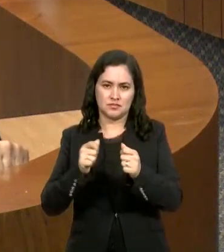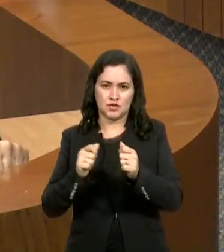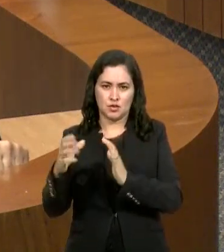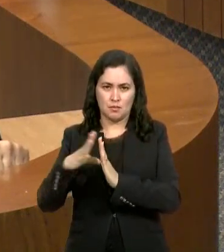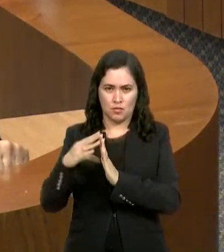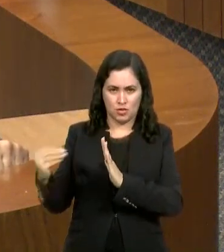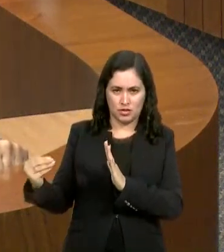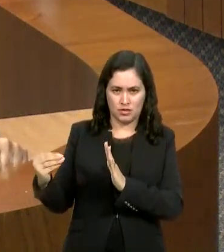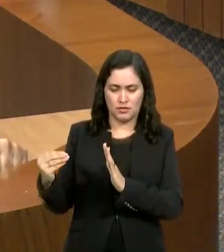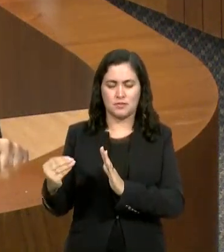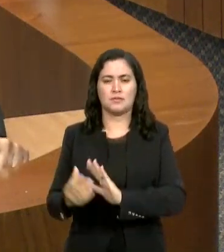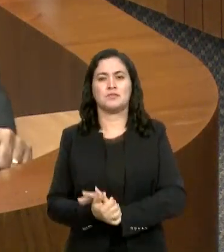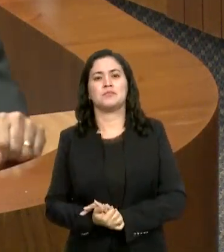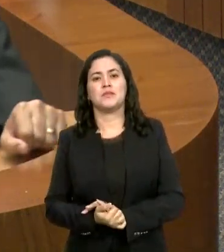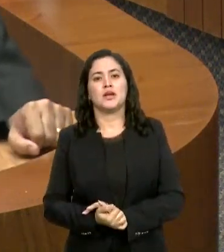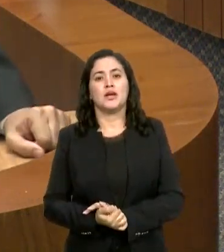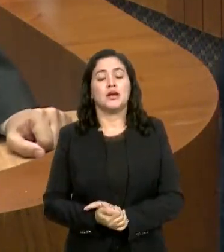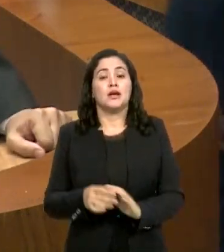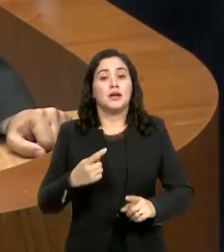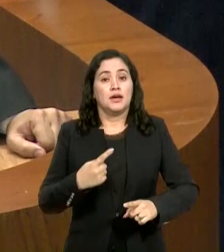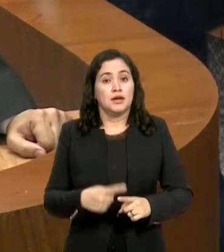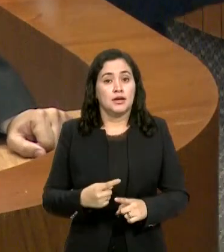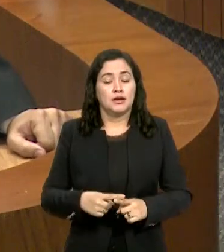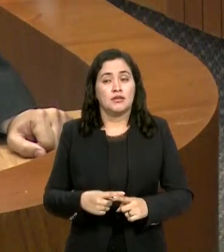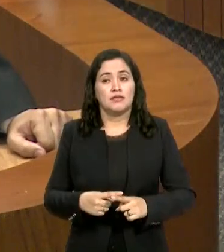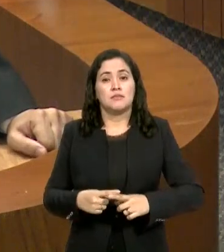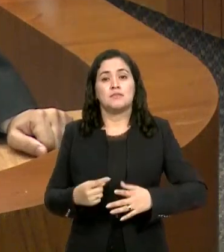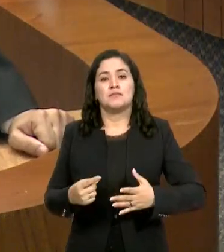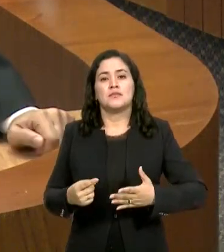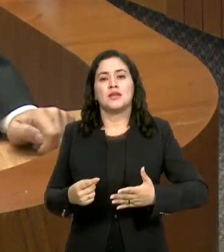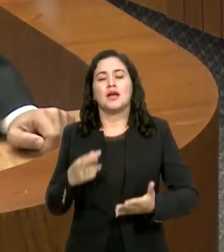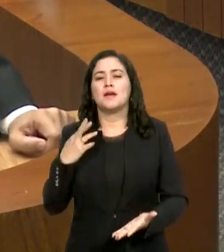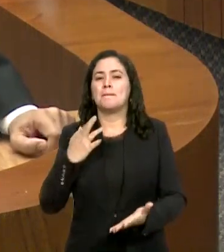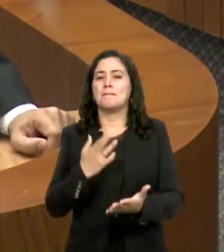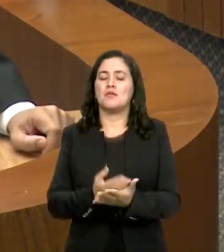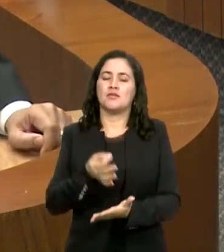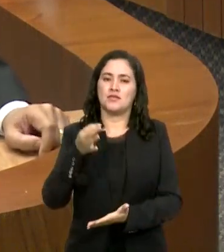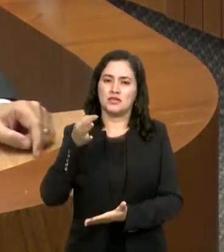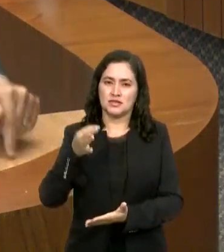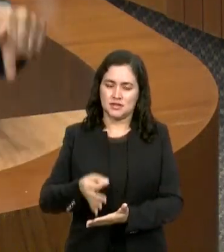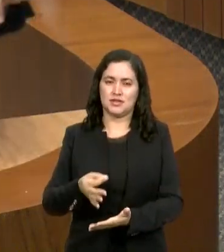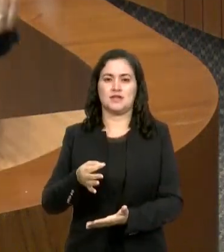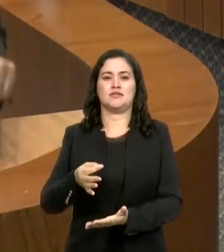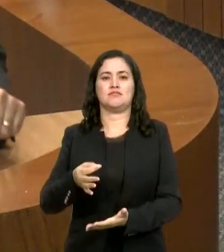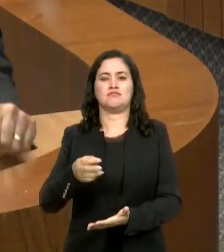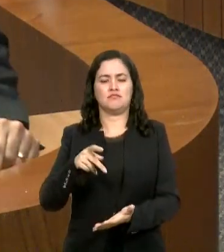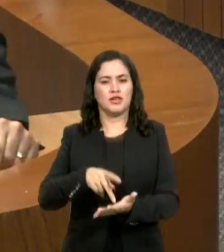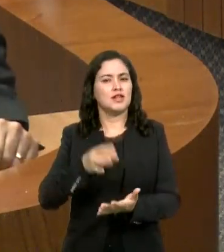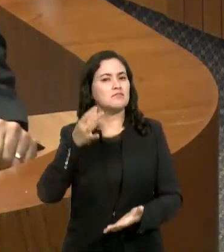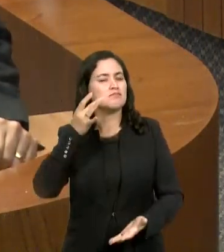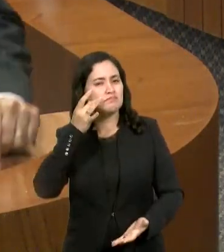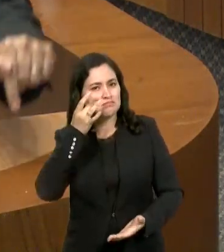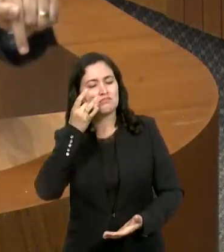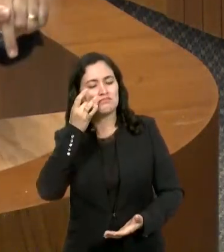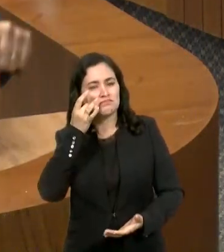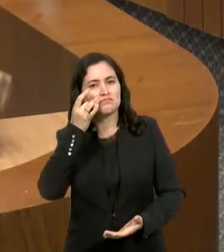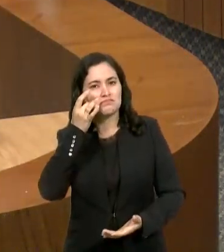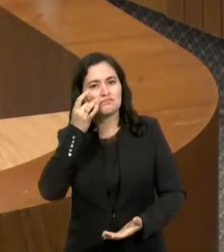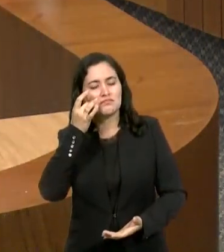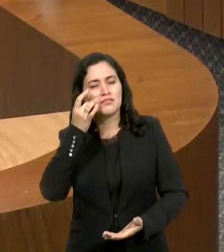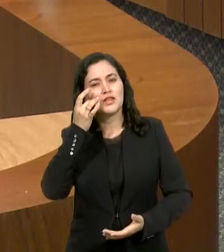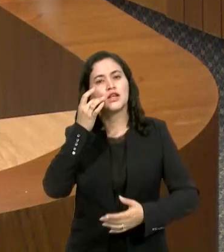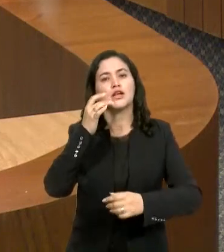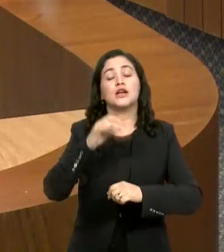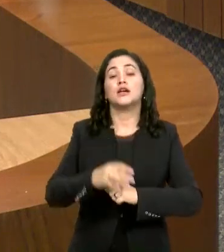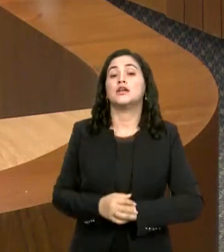respostas consistentes e olhar sempre para quem mais precisa. É com diálogo institucional,